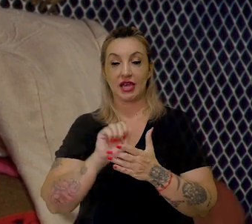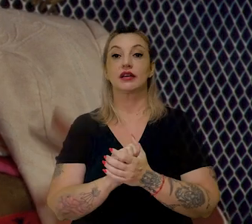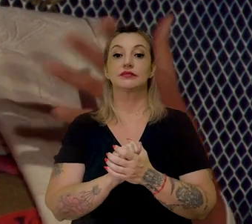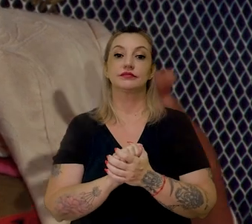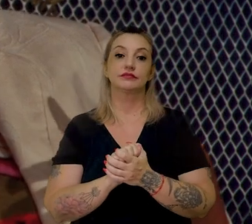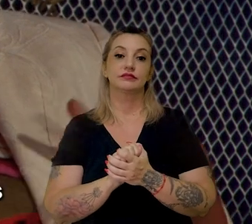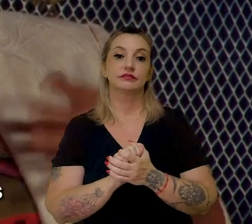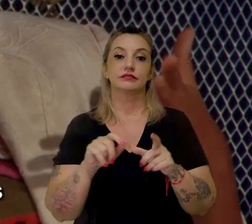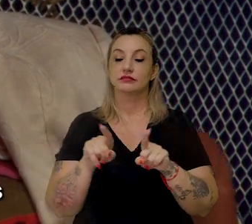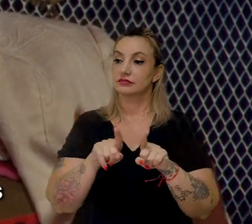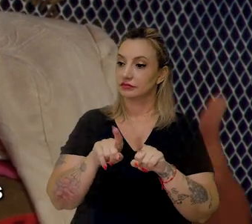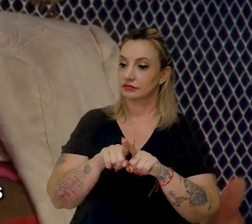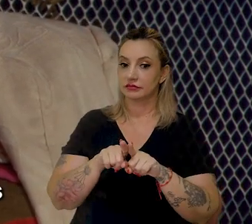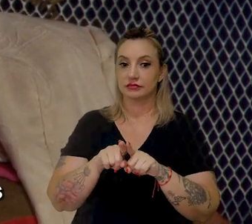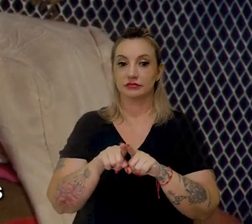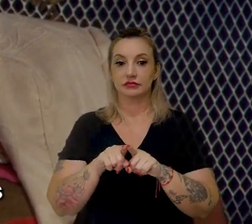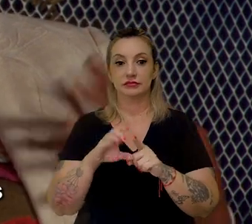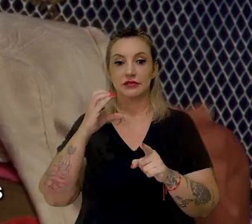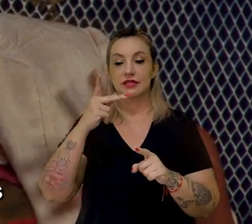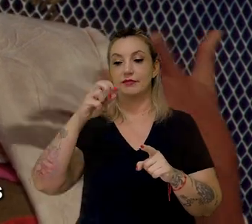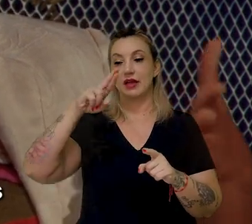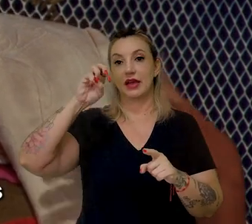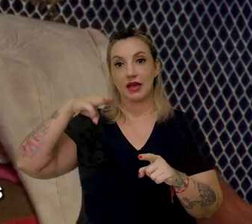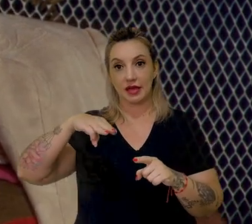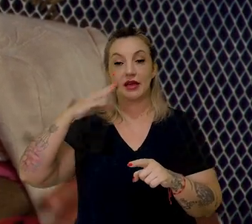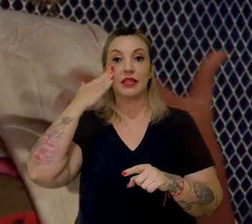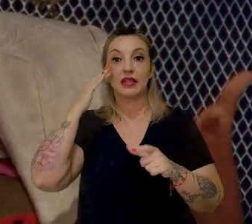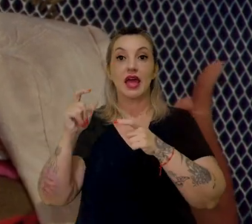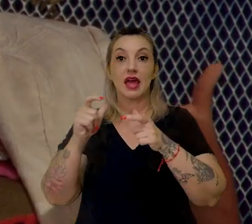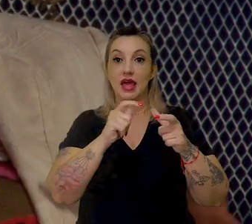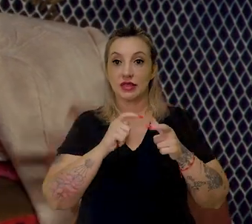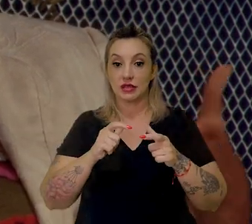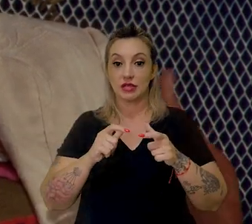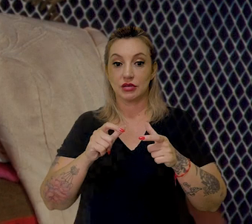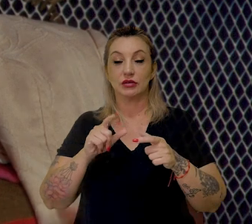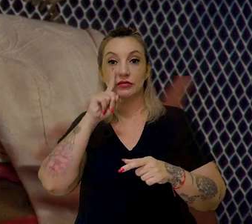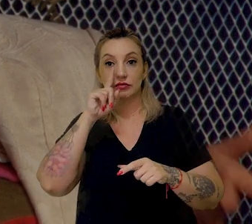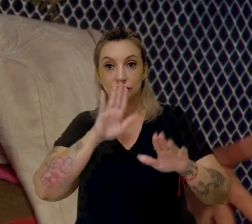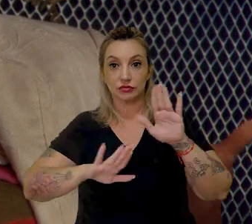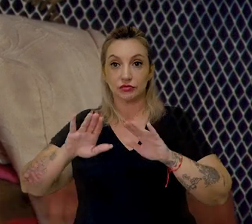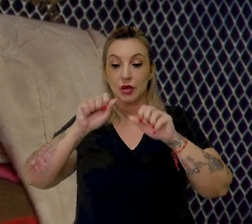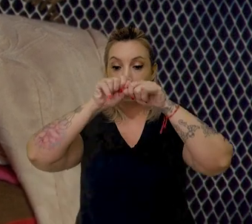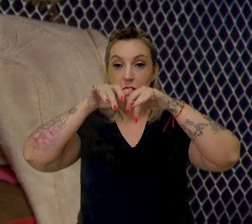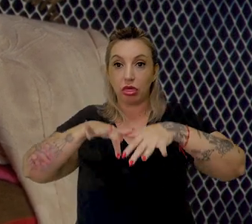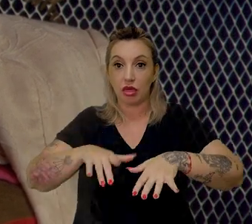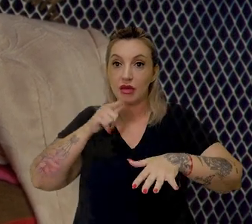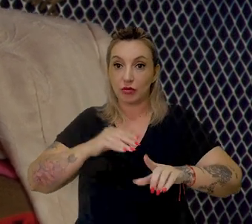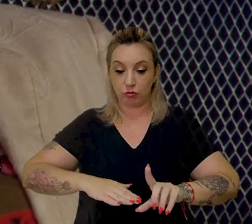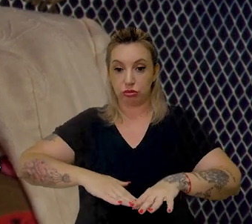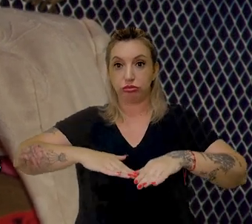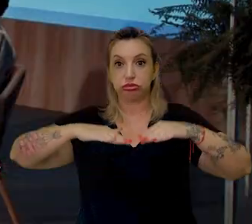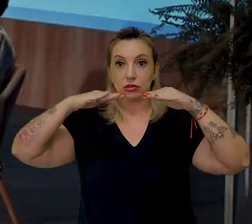eh também indicadores da cprm né para entender Os territórios em situação de risco a deslizamentos e inundações